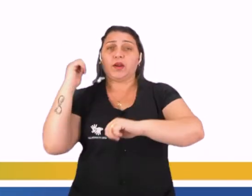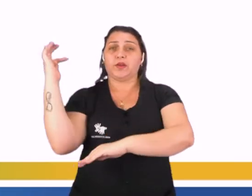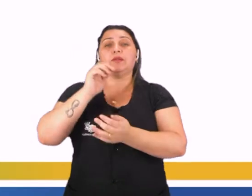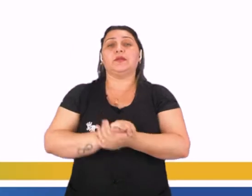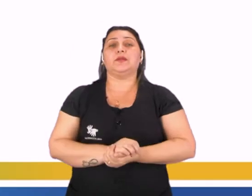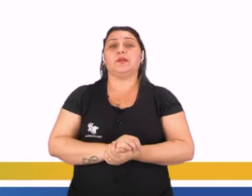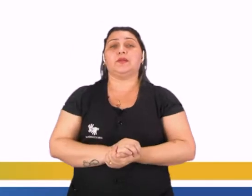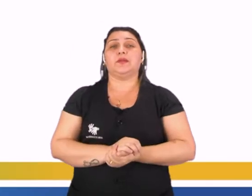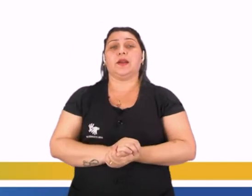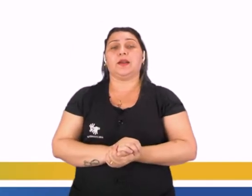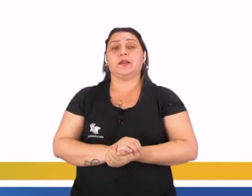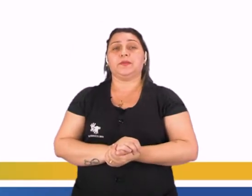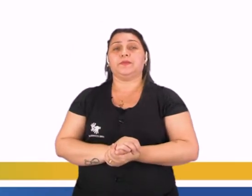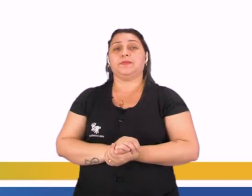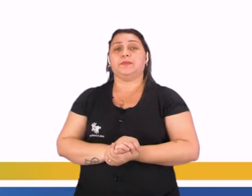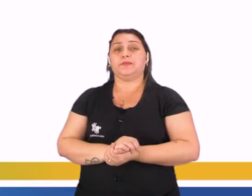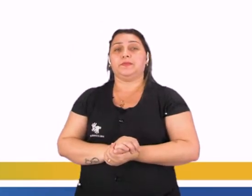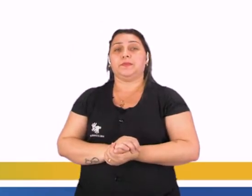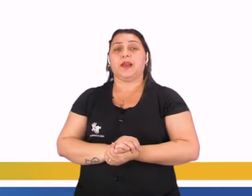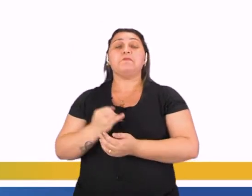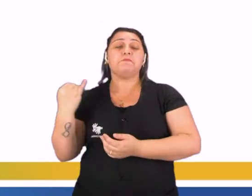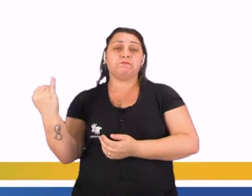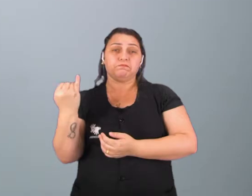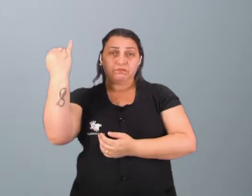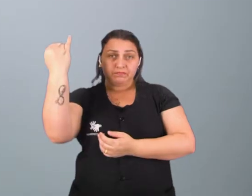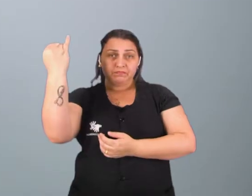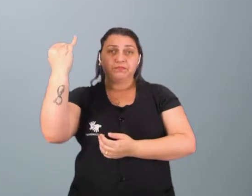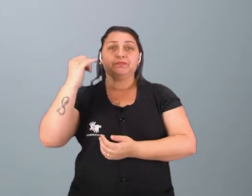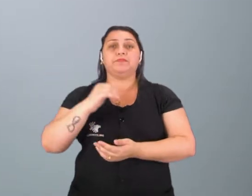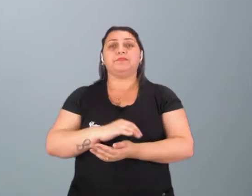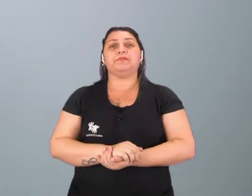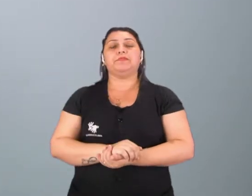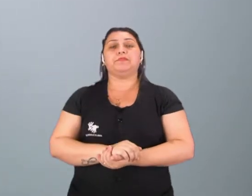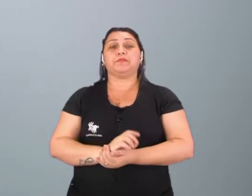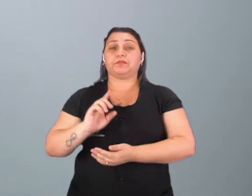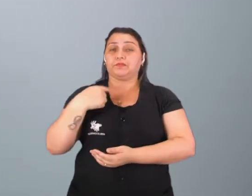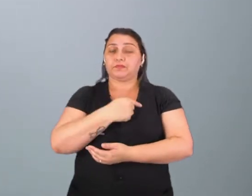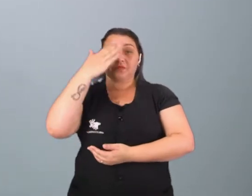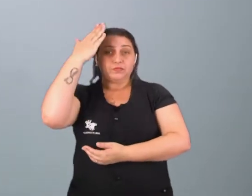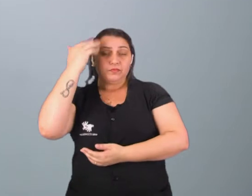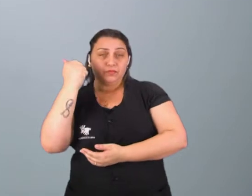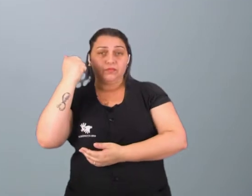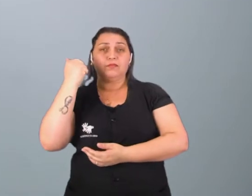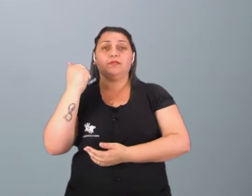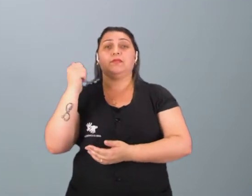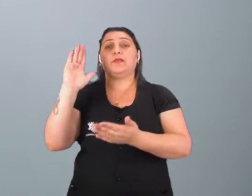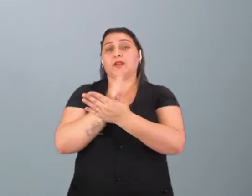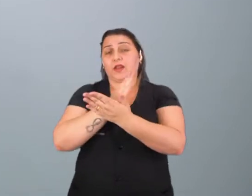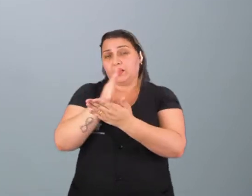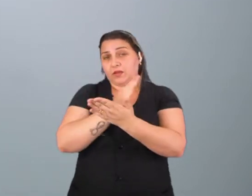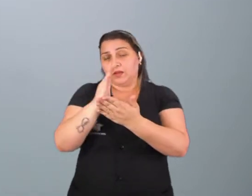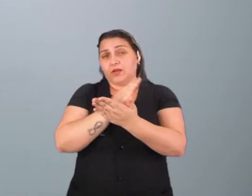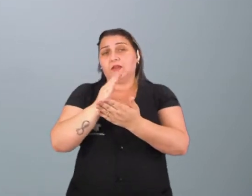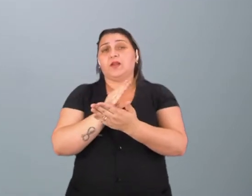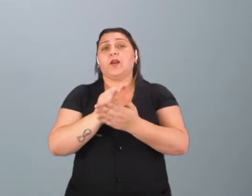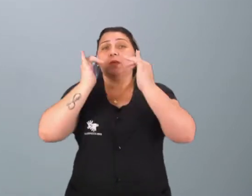Agora que você está craque na importância da notícia, que tal conhecermos um pouco sobre as características desse